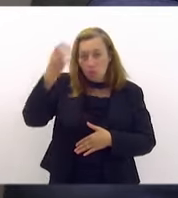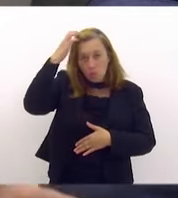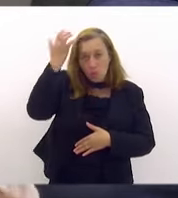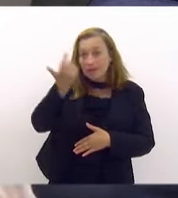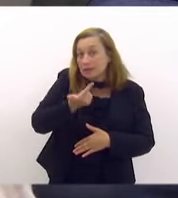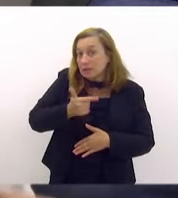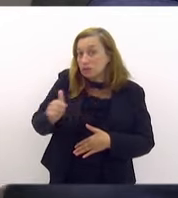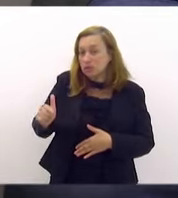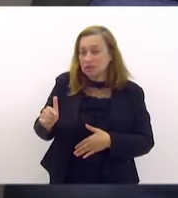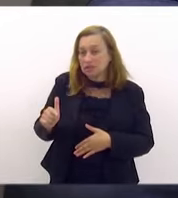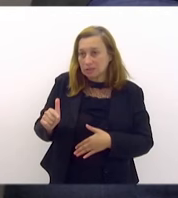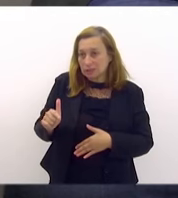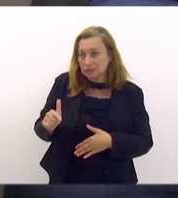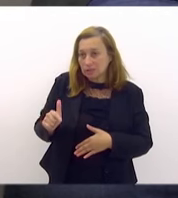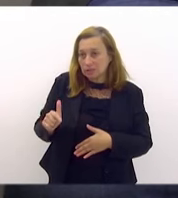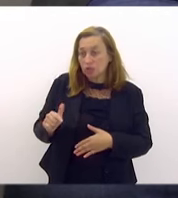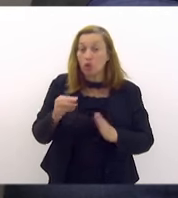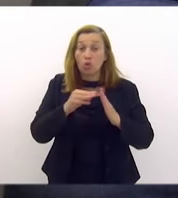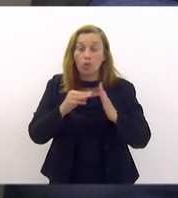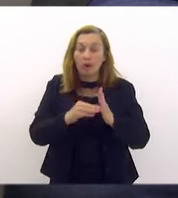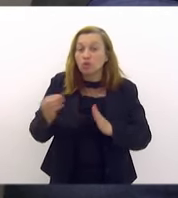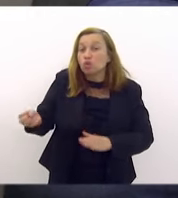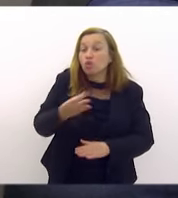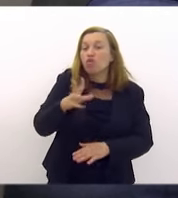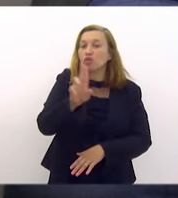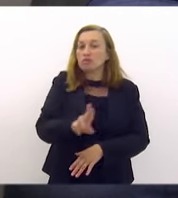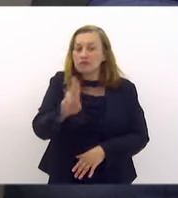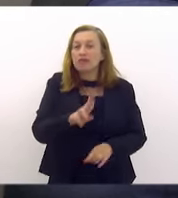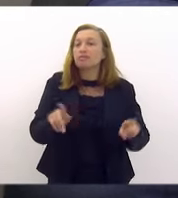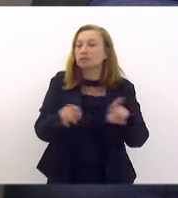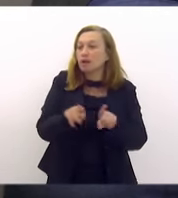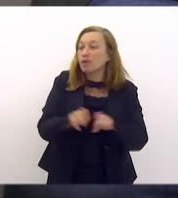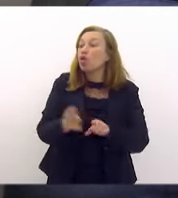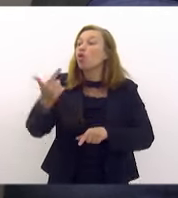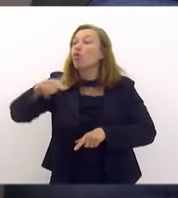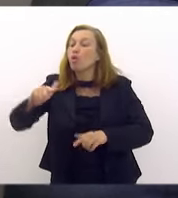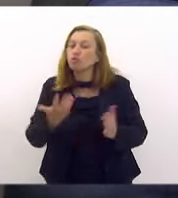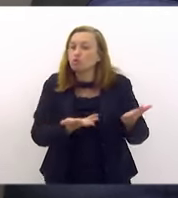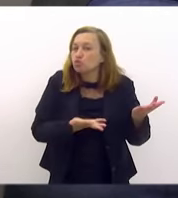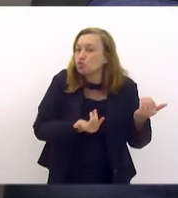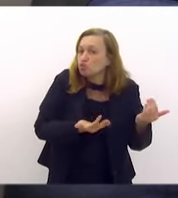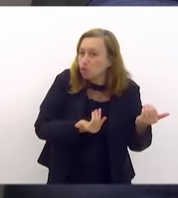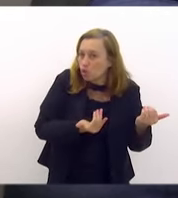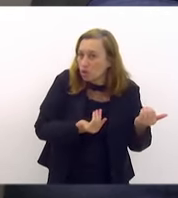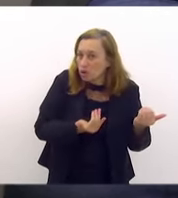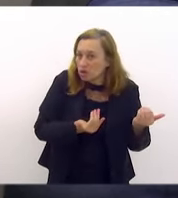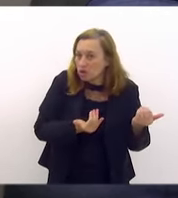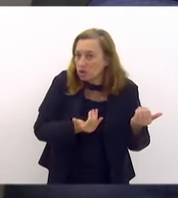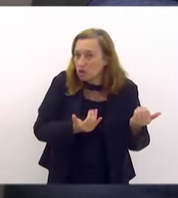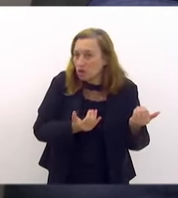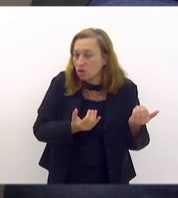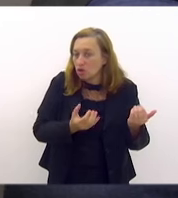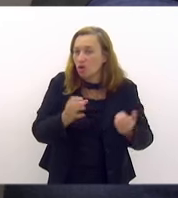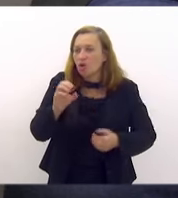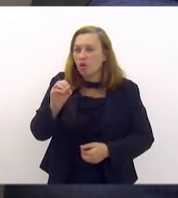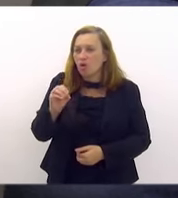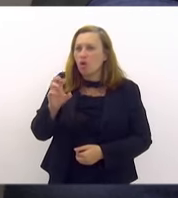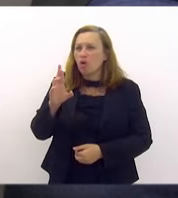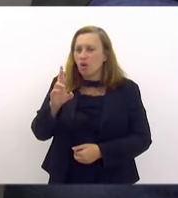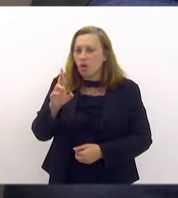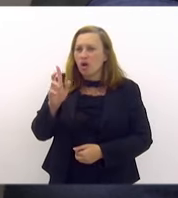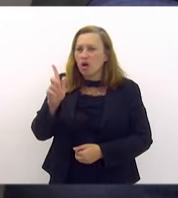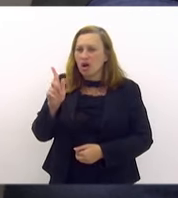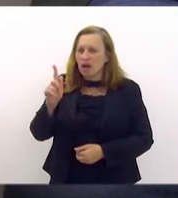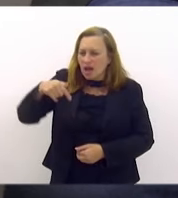com a utilização desse método além dele também um outro jovem que é da orquestra da grota lá em